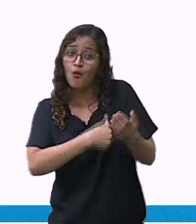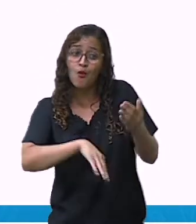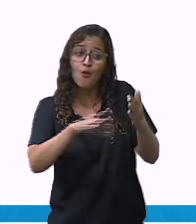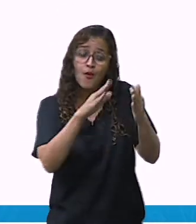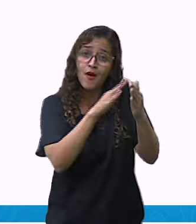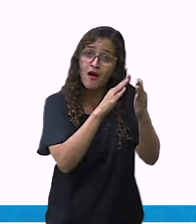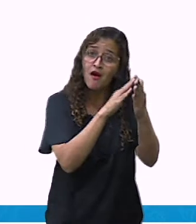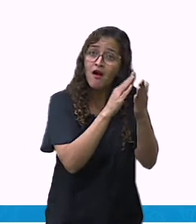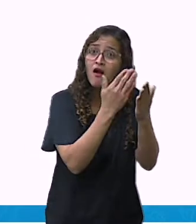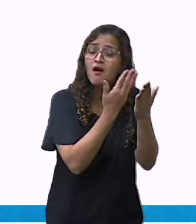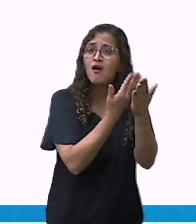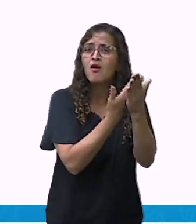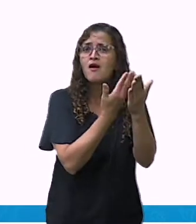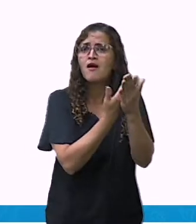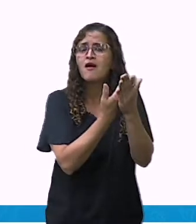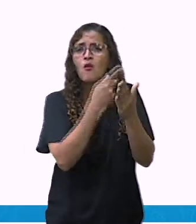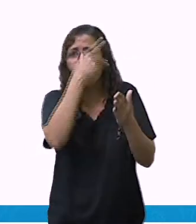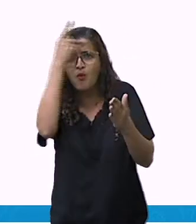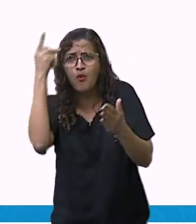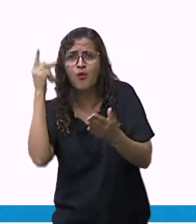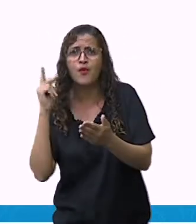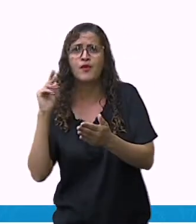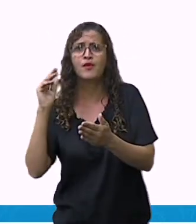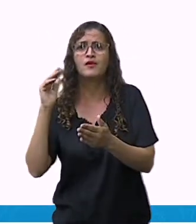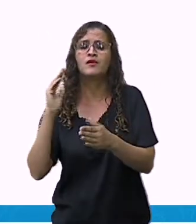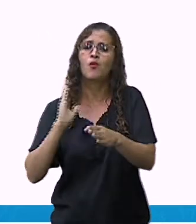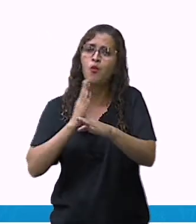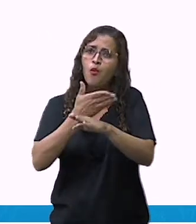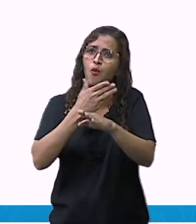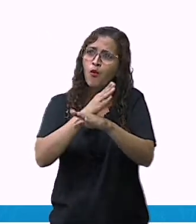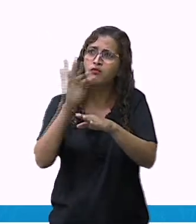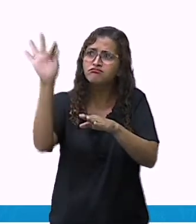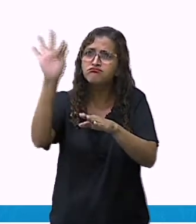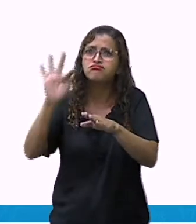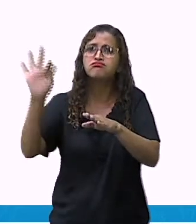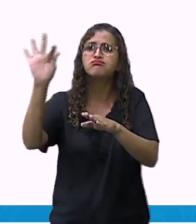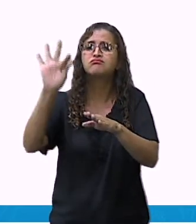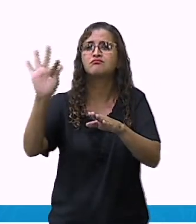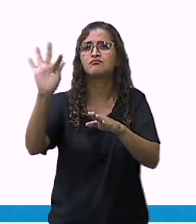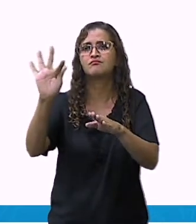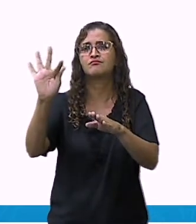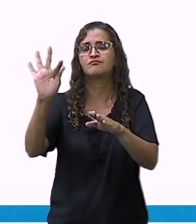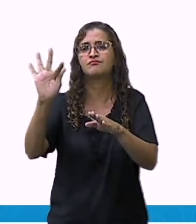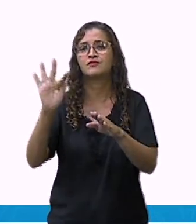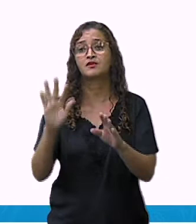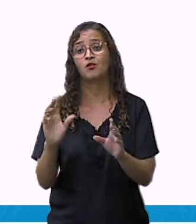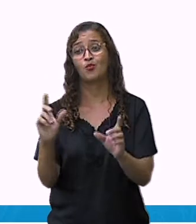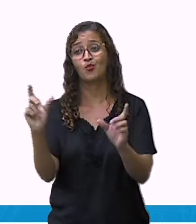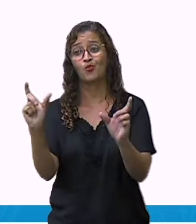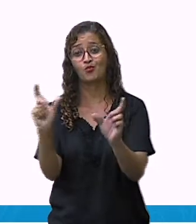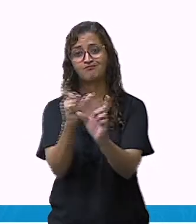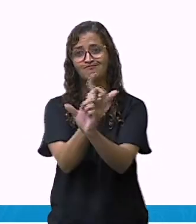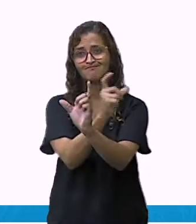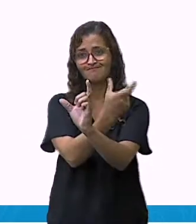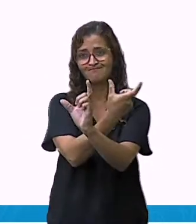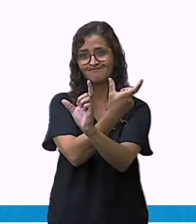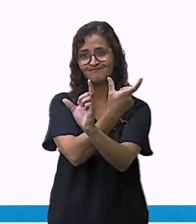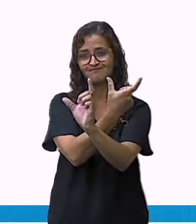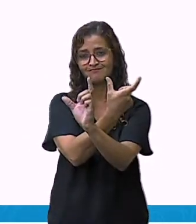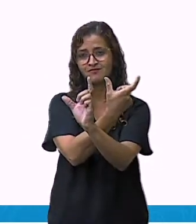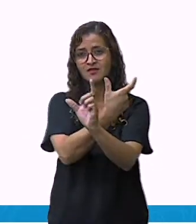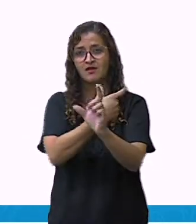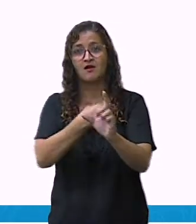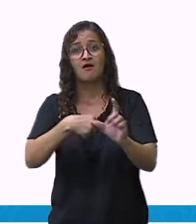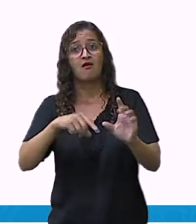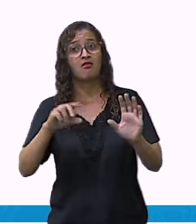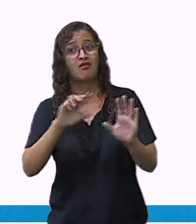escolar, acadêmico, discente. Antônimo, o contrário de estudante. Você concluiu o